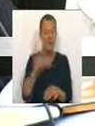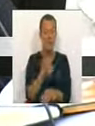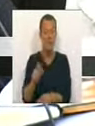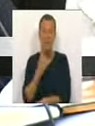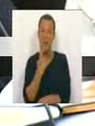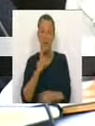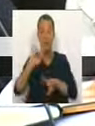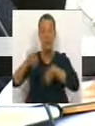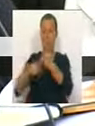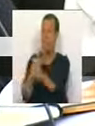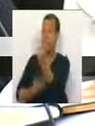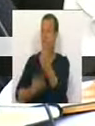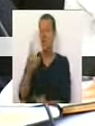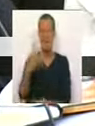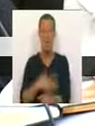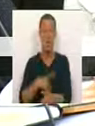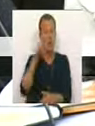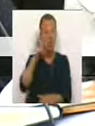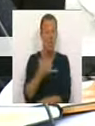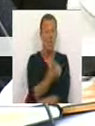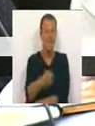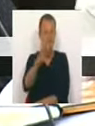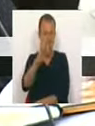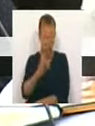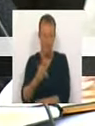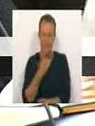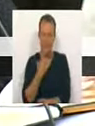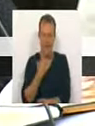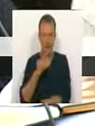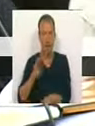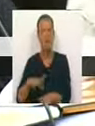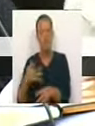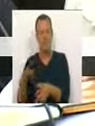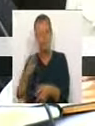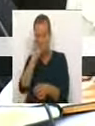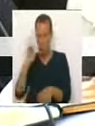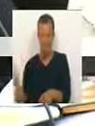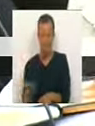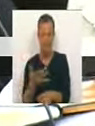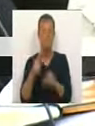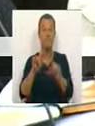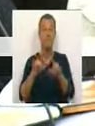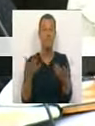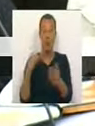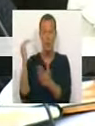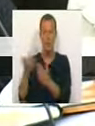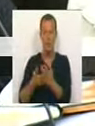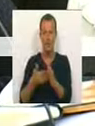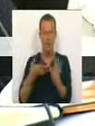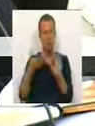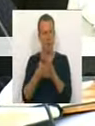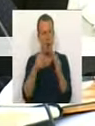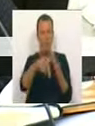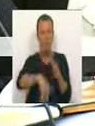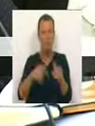foram denunciados posteriormente a 28 de abril pela Fundação. Este requerimento, quando dá entrada, ainda